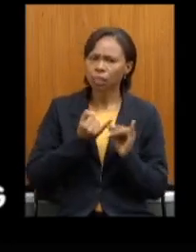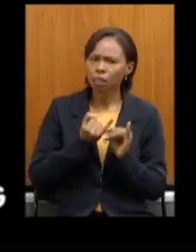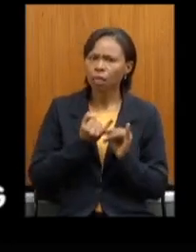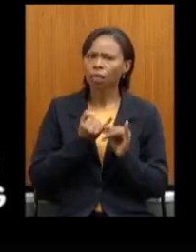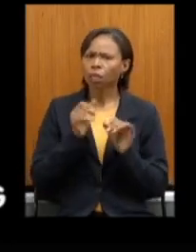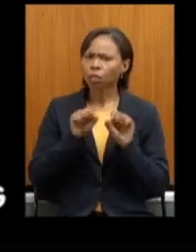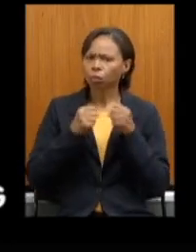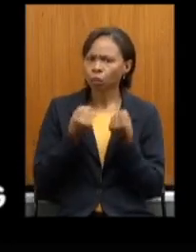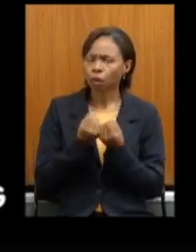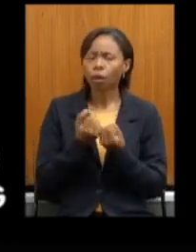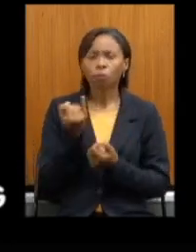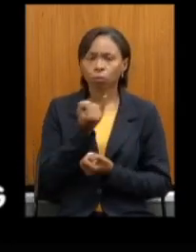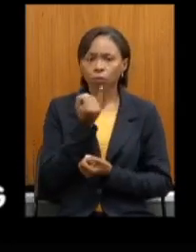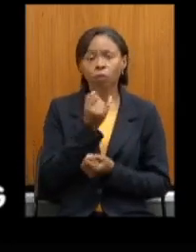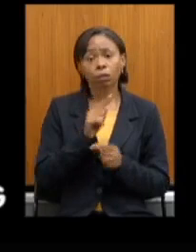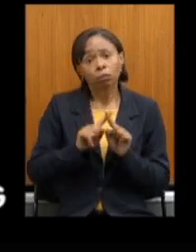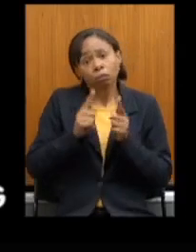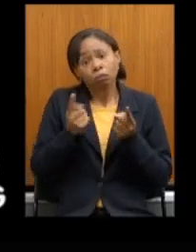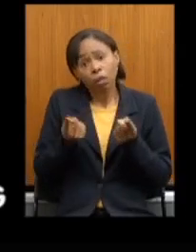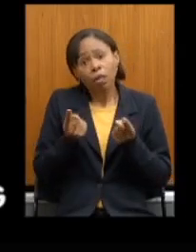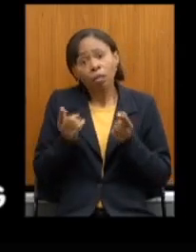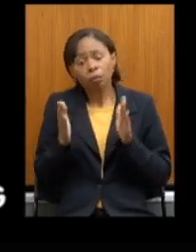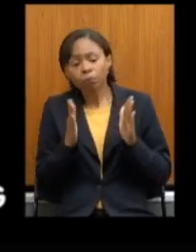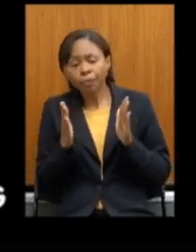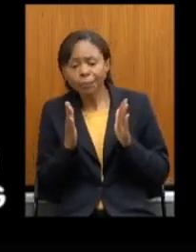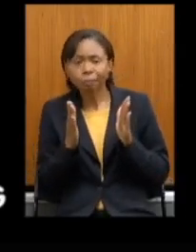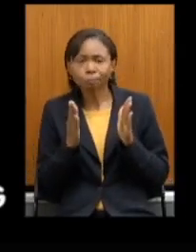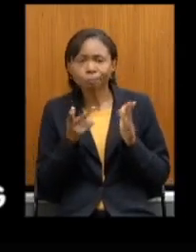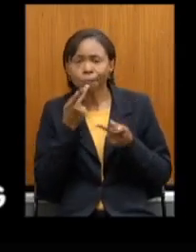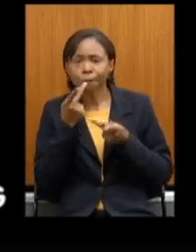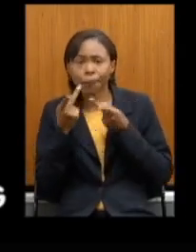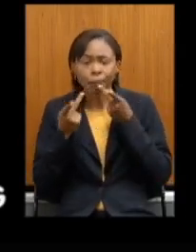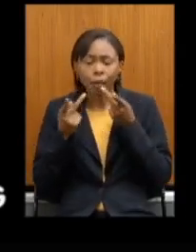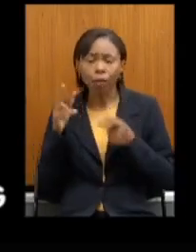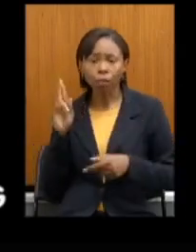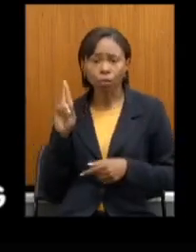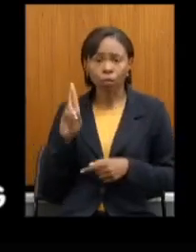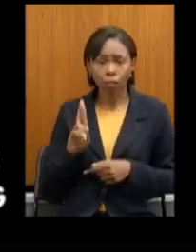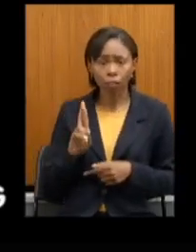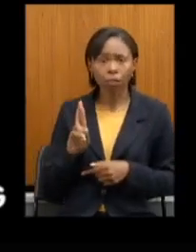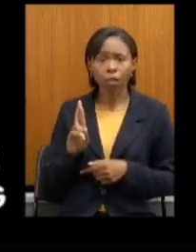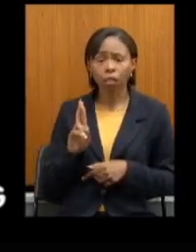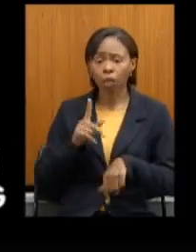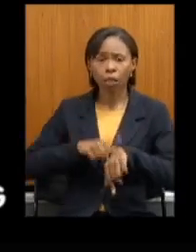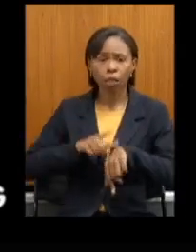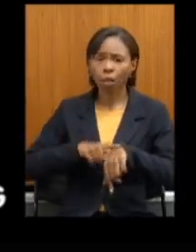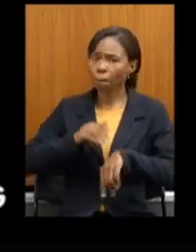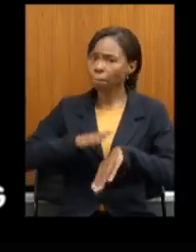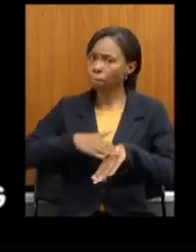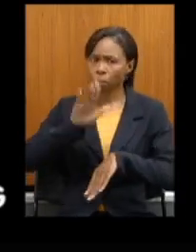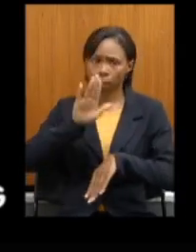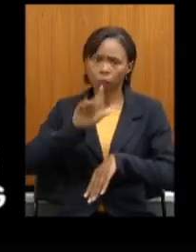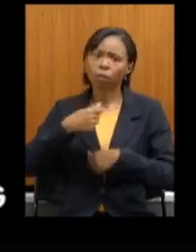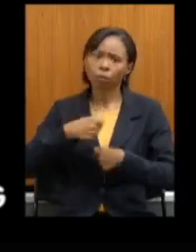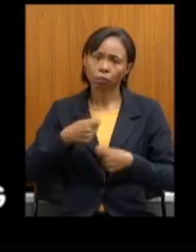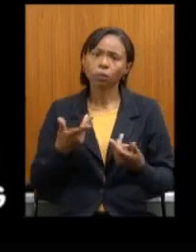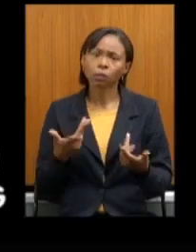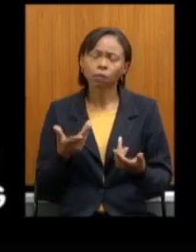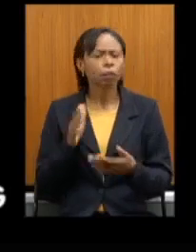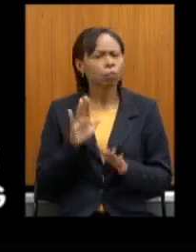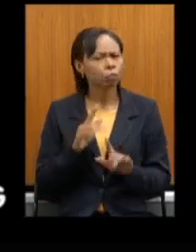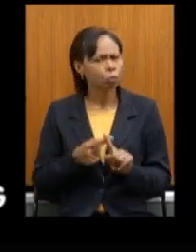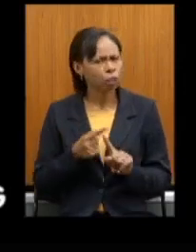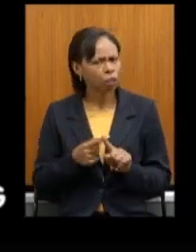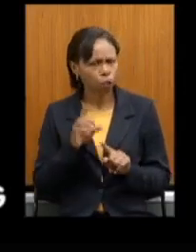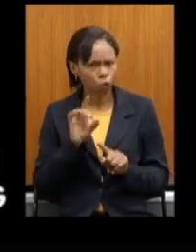sido importante, mas a média da fala dos representantes das entidades é da necessidade de um prazo maior. Lembrando, não se trata somente